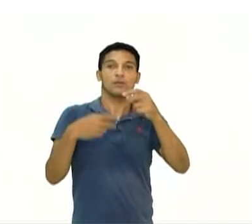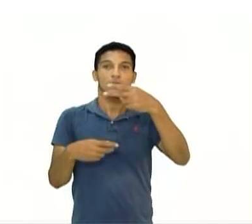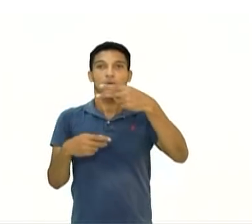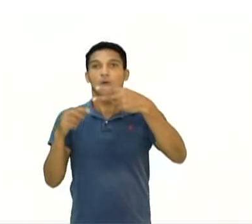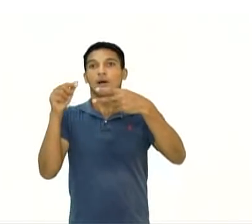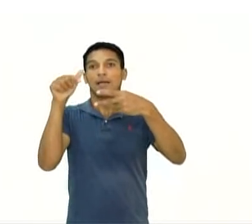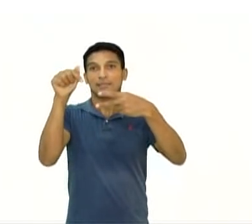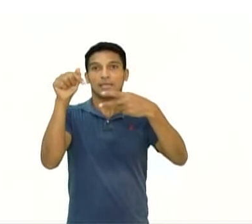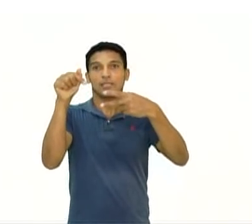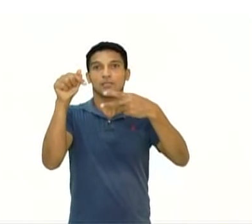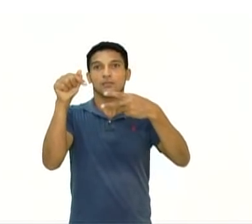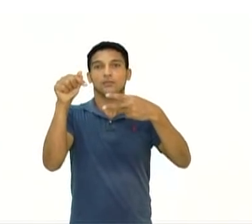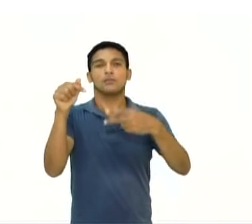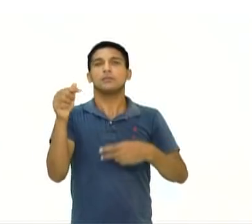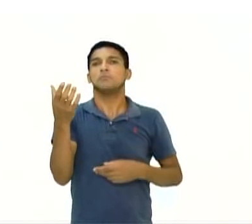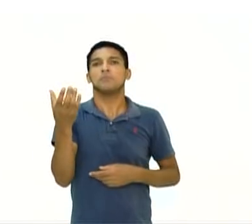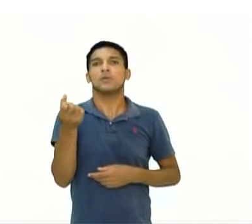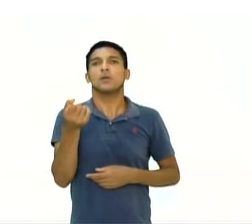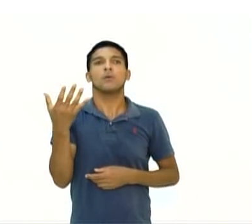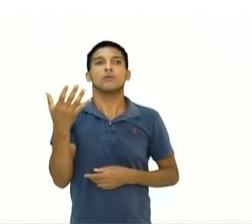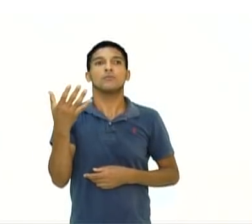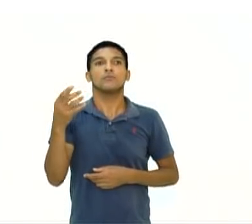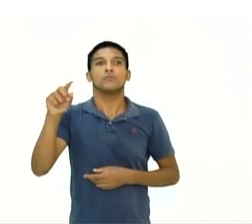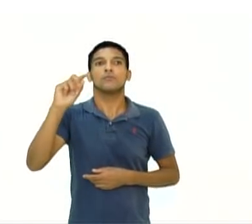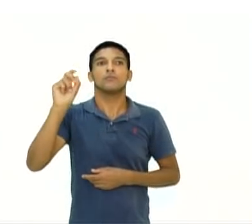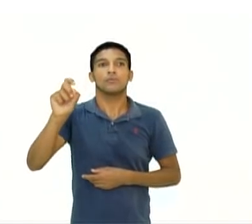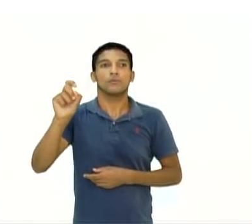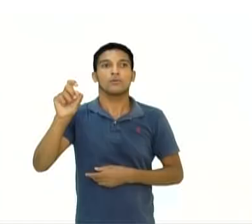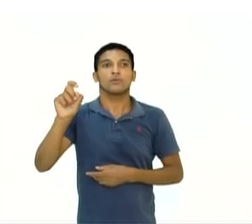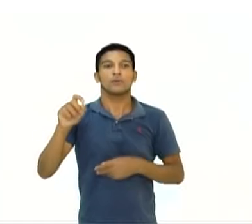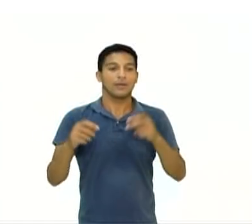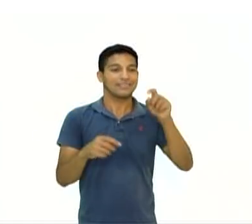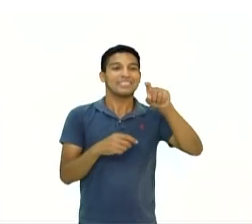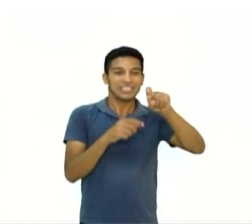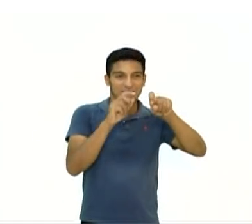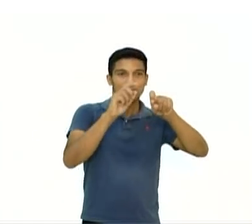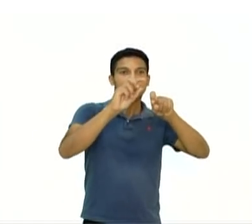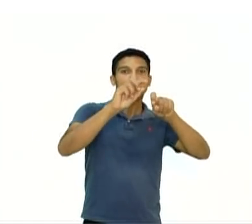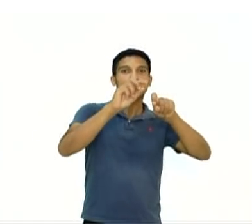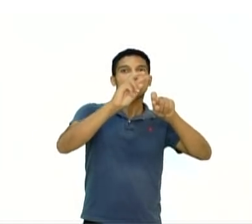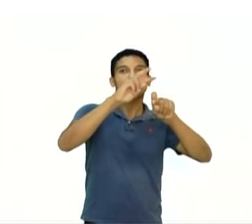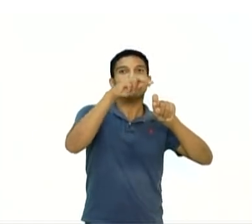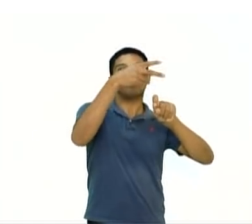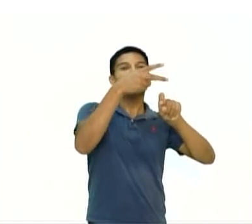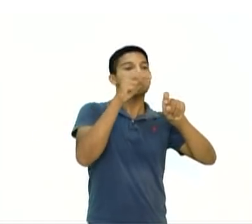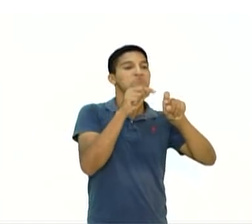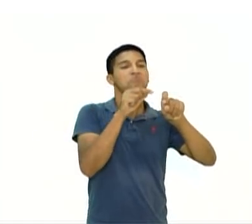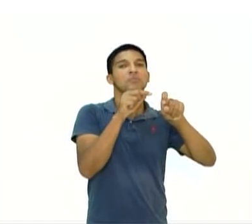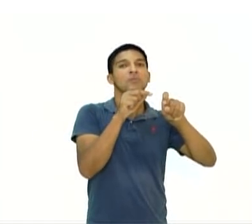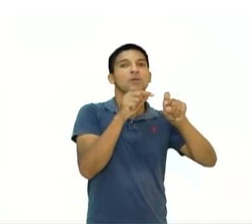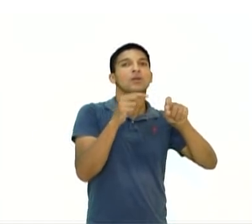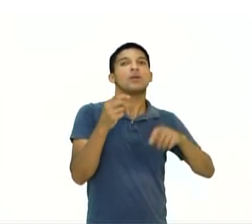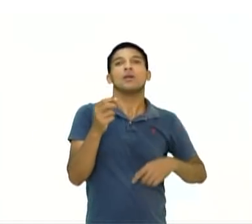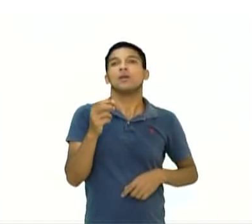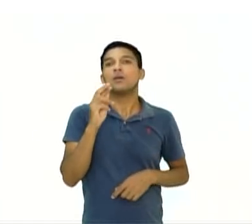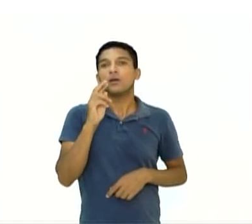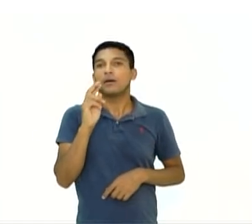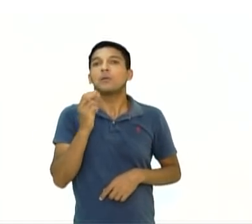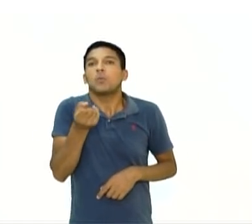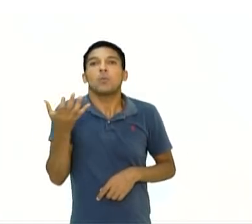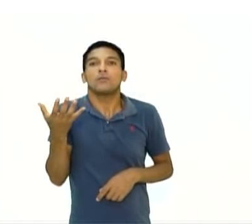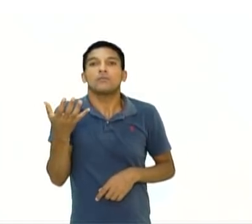posso obter o número 17. Então, ele vai para os racionais. Menos